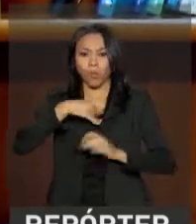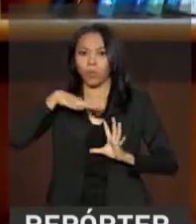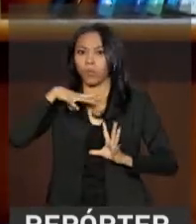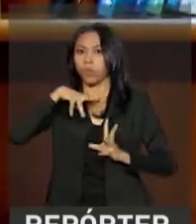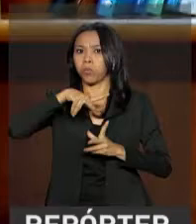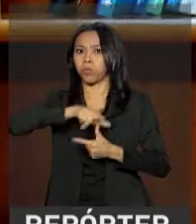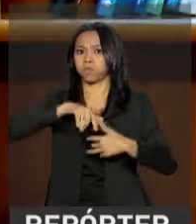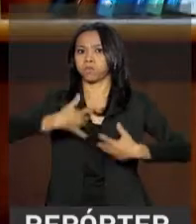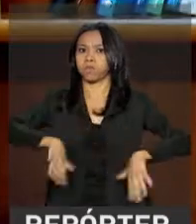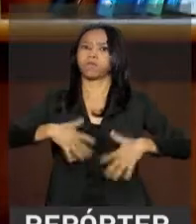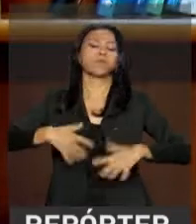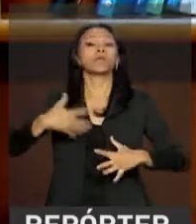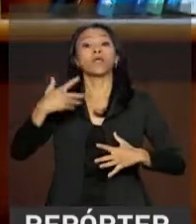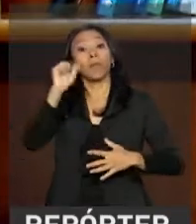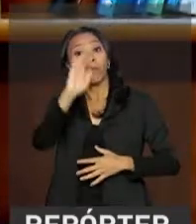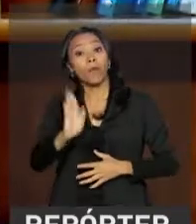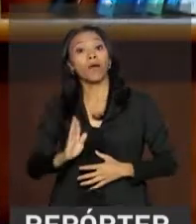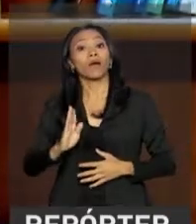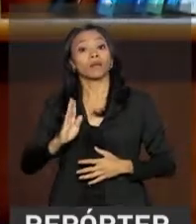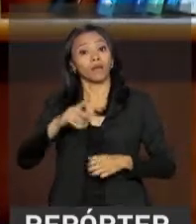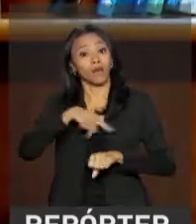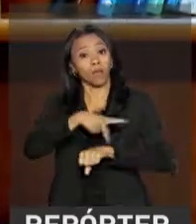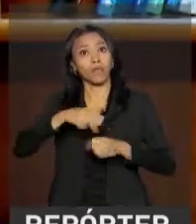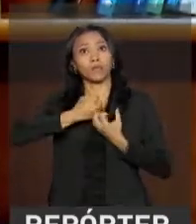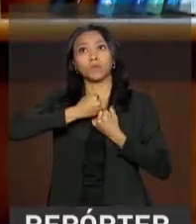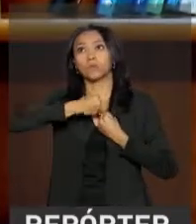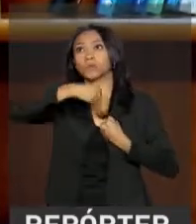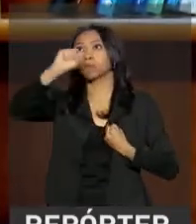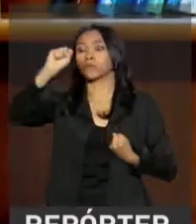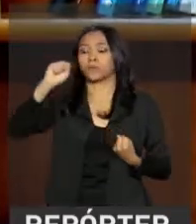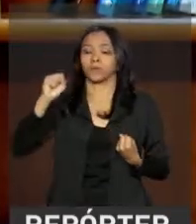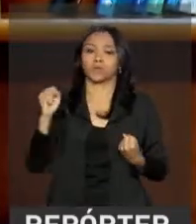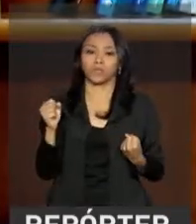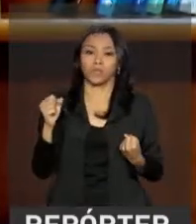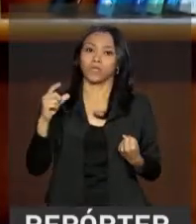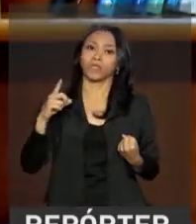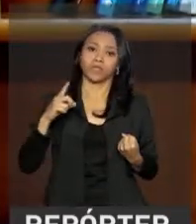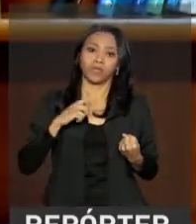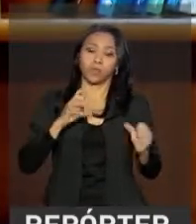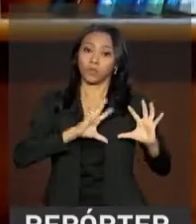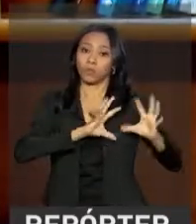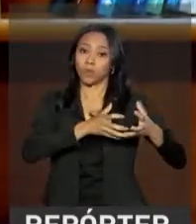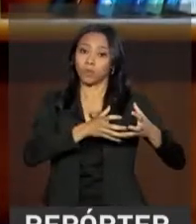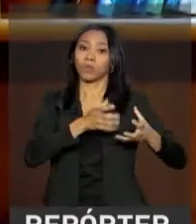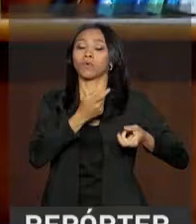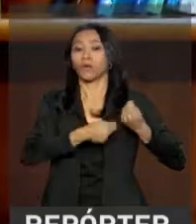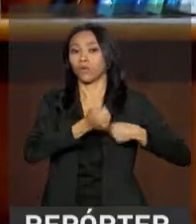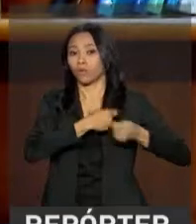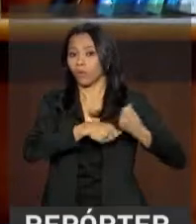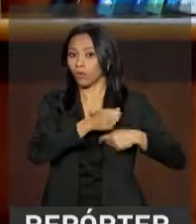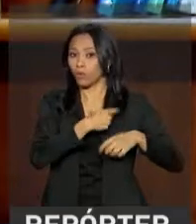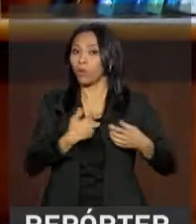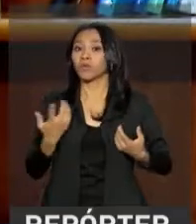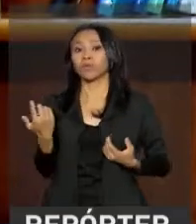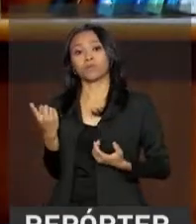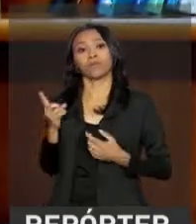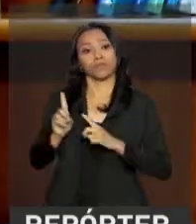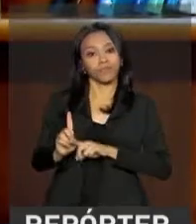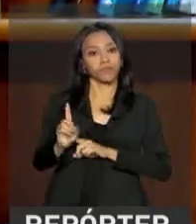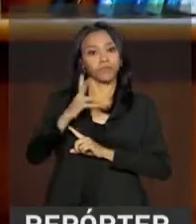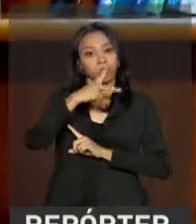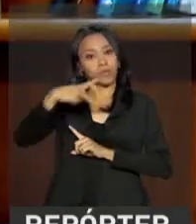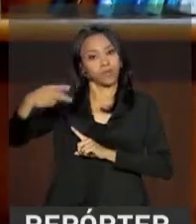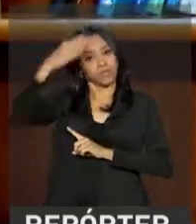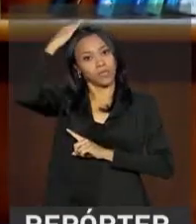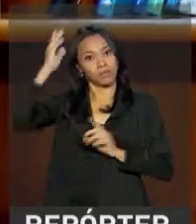e nós notamos inclusive pelos interesses para encontros tanto com a equipe econômica é com o presidente é